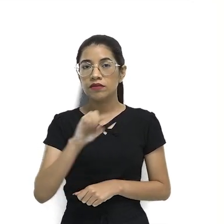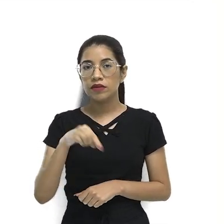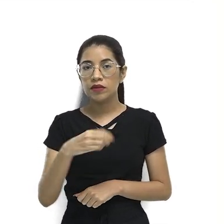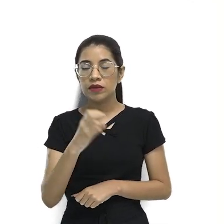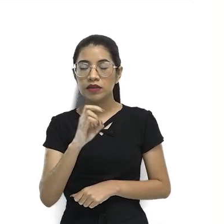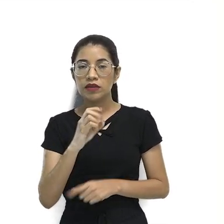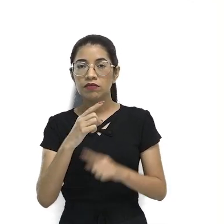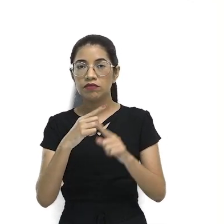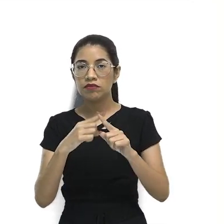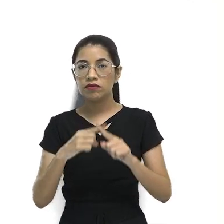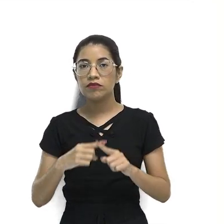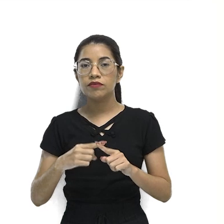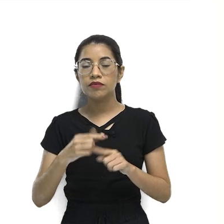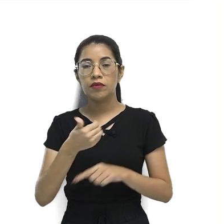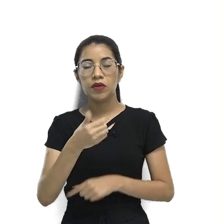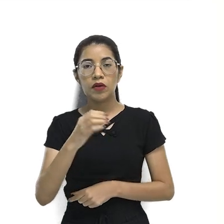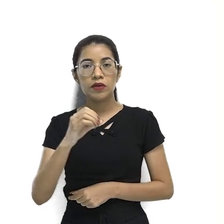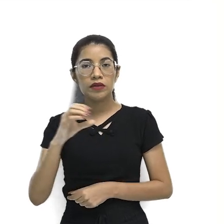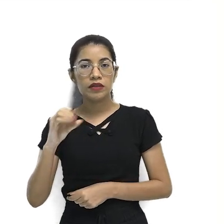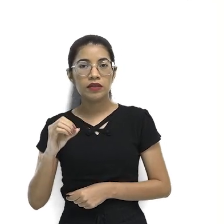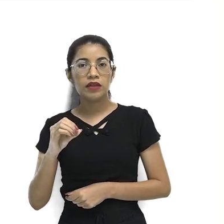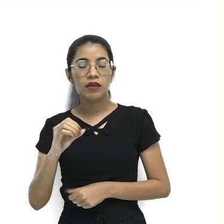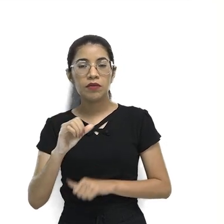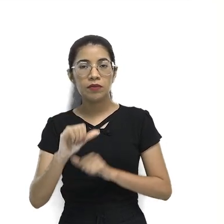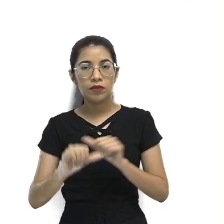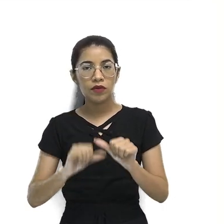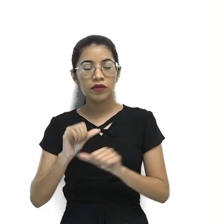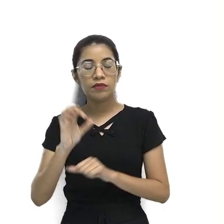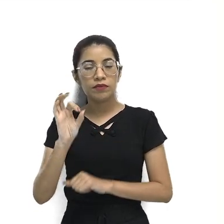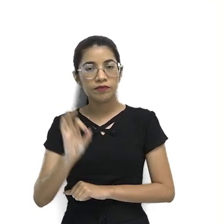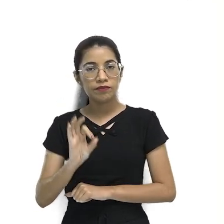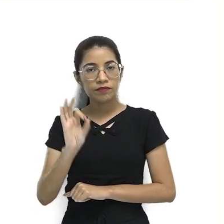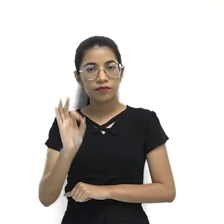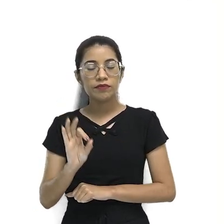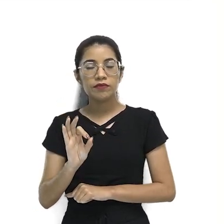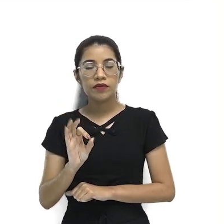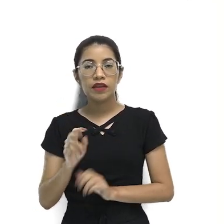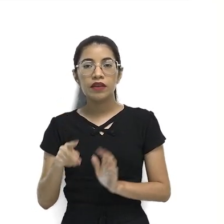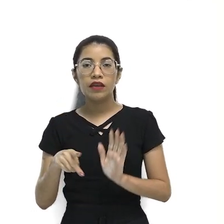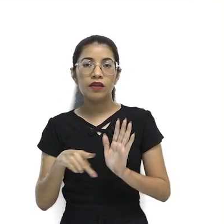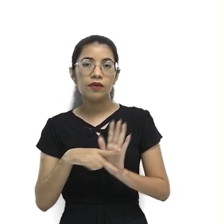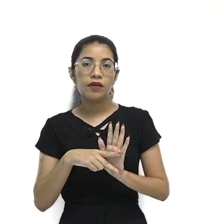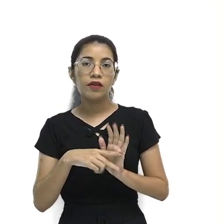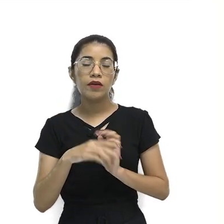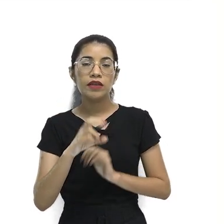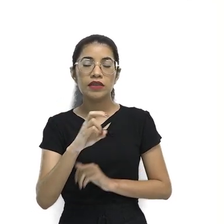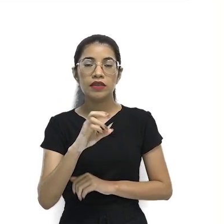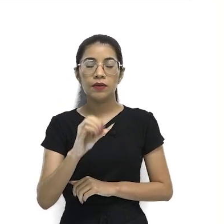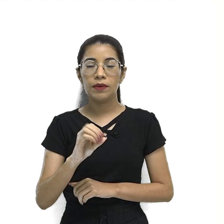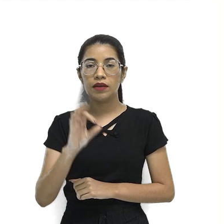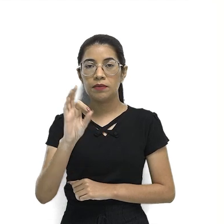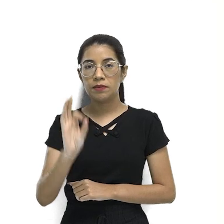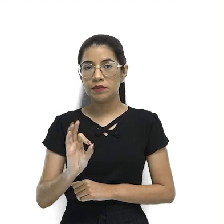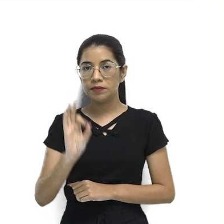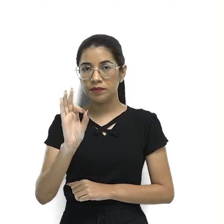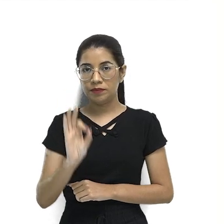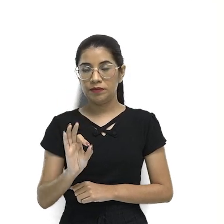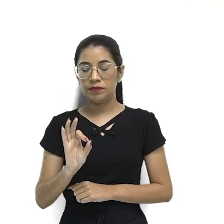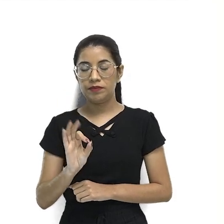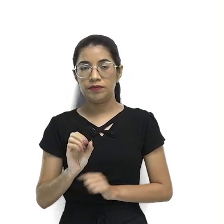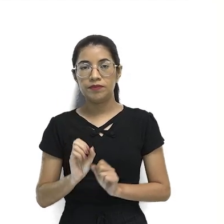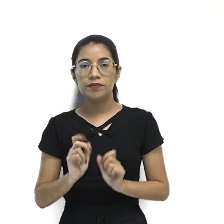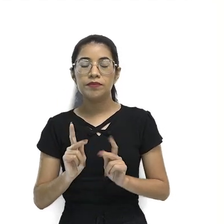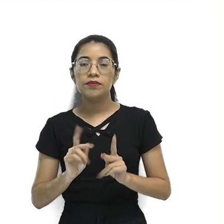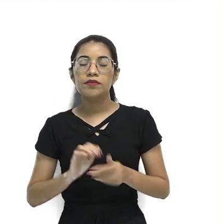0,5 multiplicando por 100, para transformar em porcentagem, é igual a 50%.